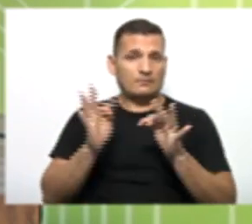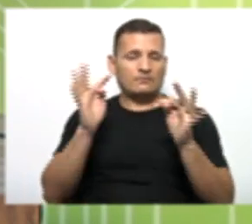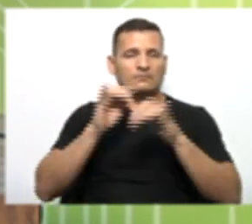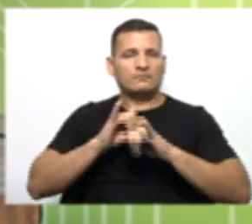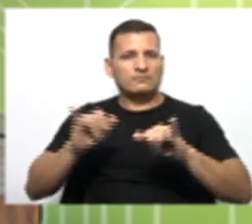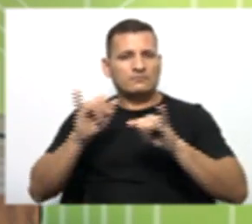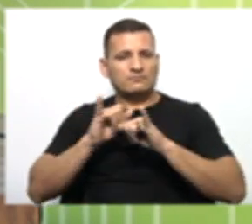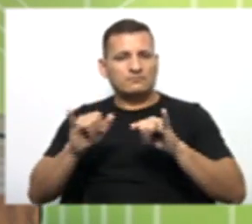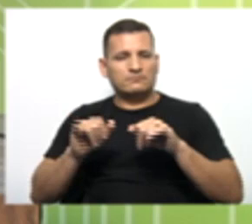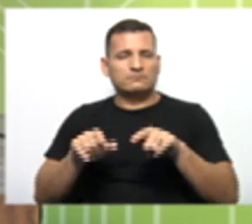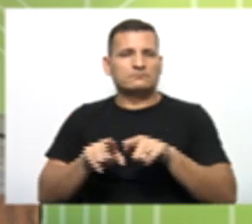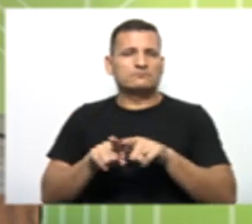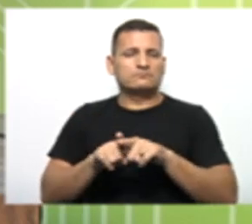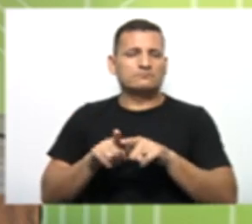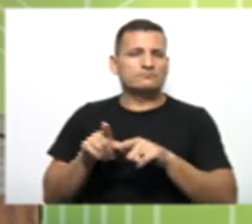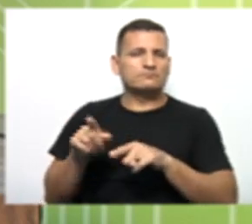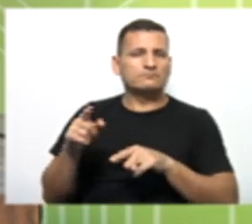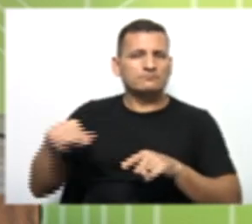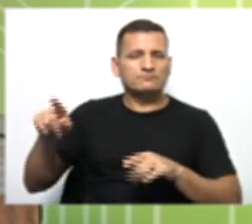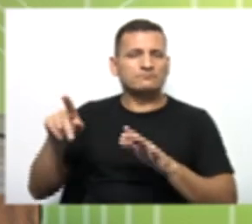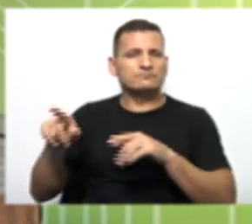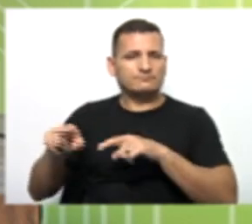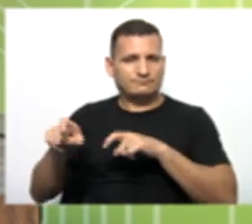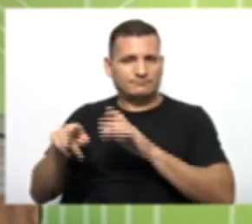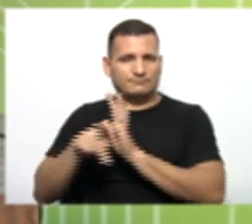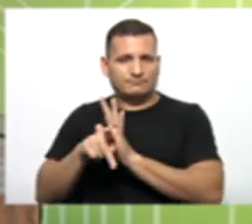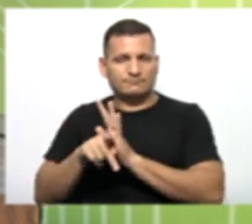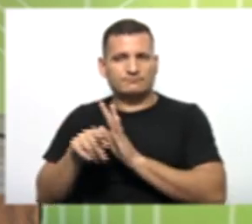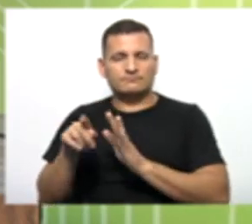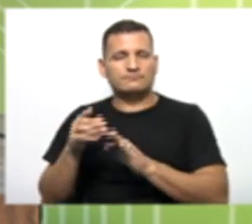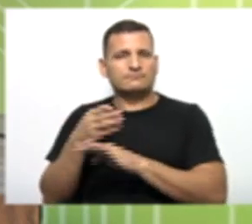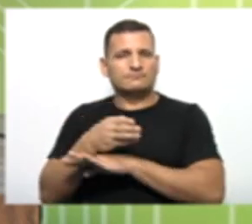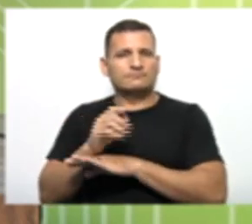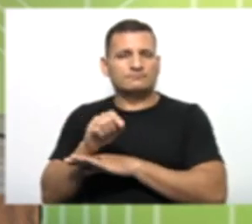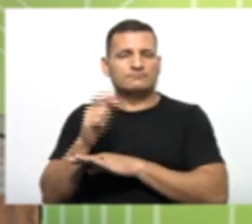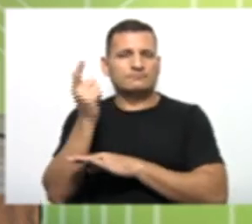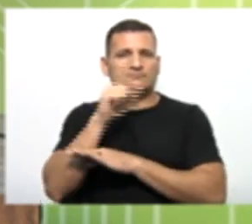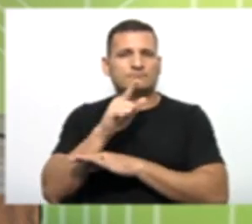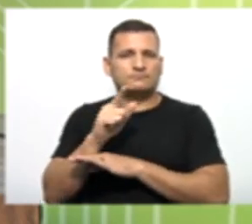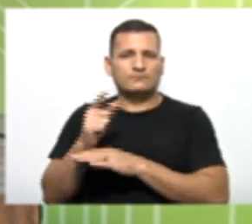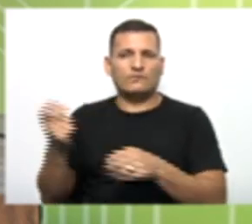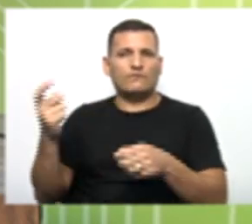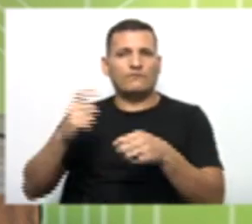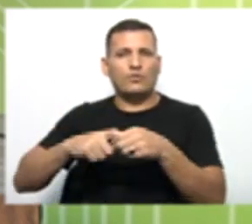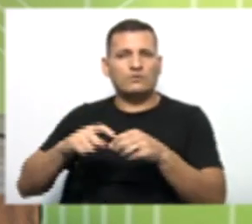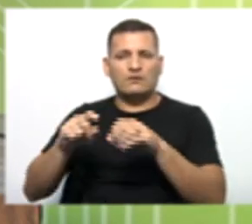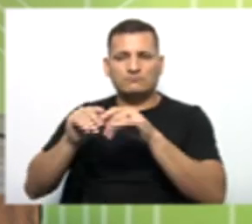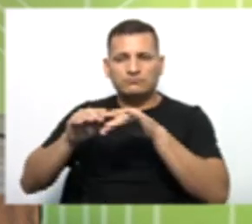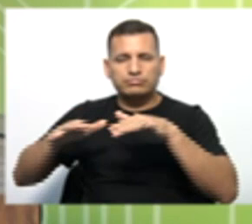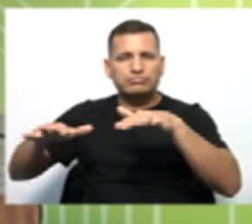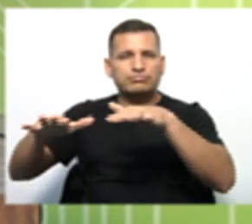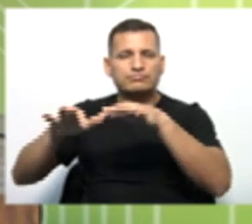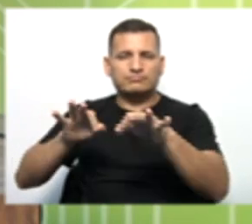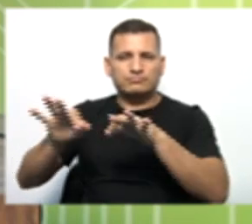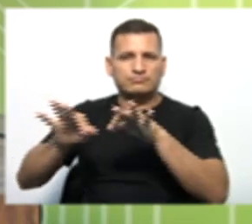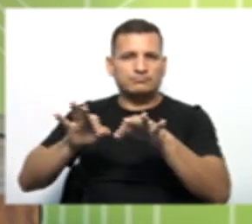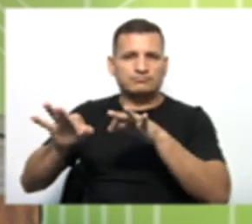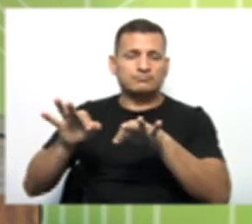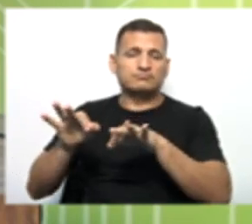e dar acesso aos produtores a essa tecnologia justamente para que eles consigam recuperar essas áreas. Isso já seria um impacto